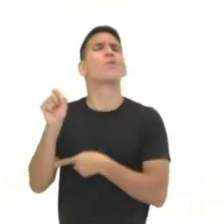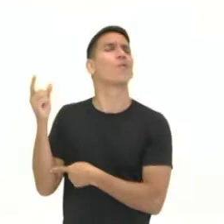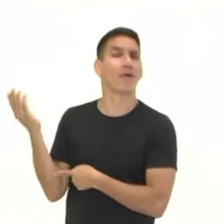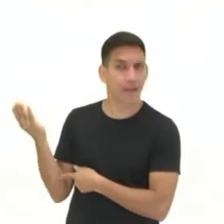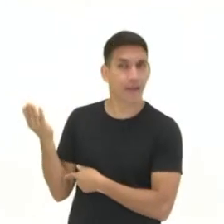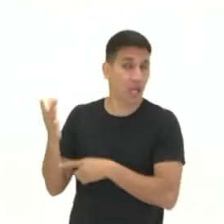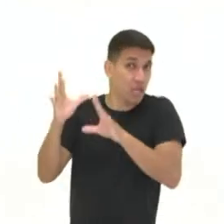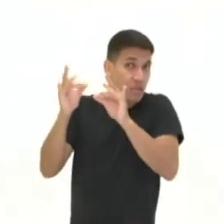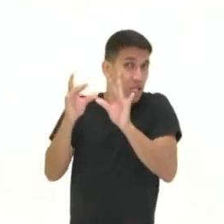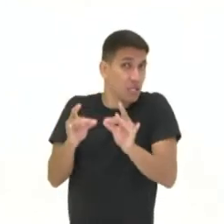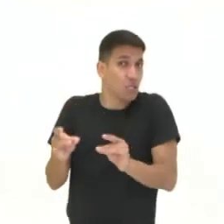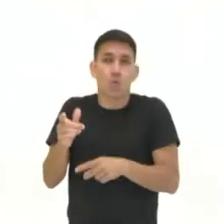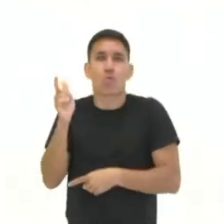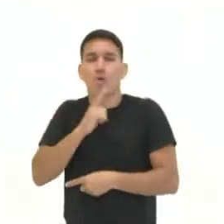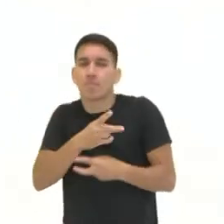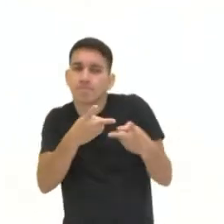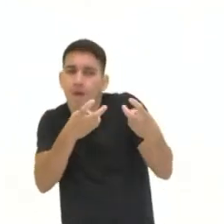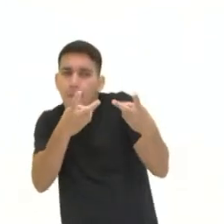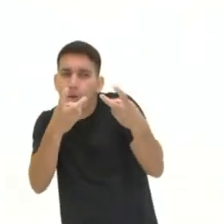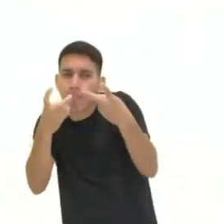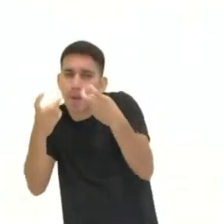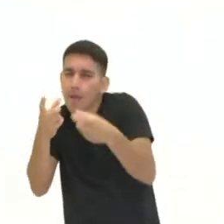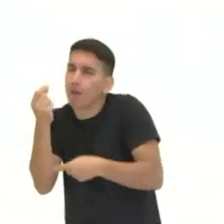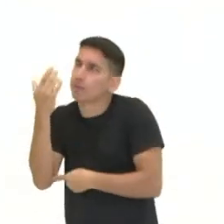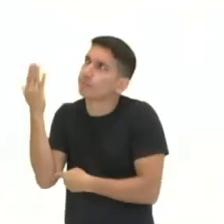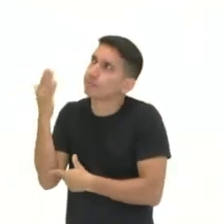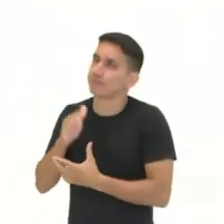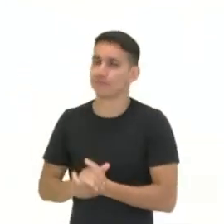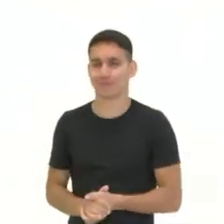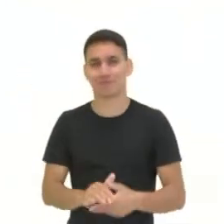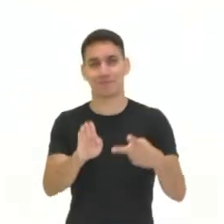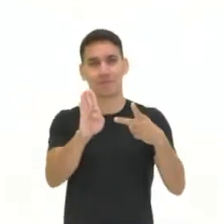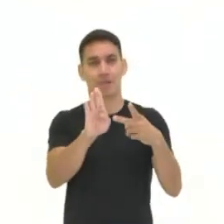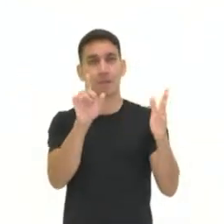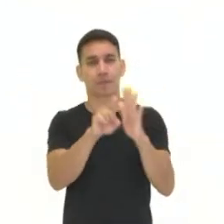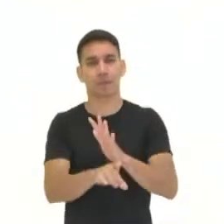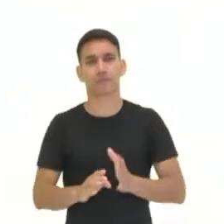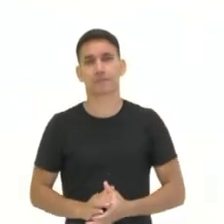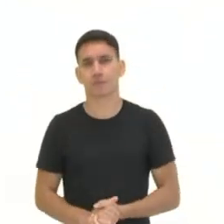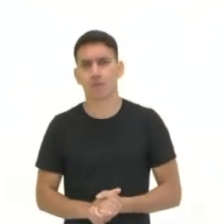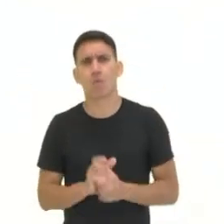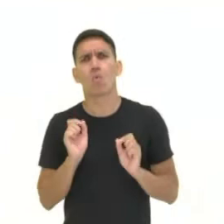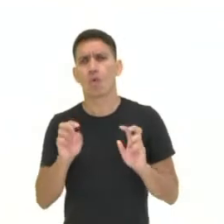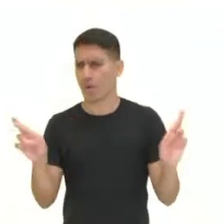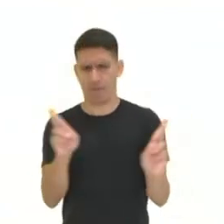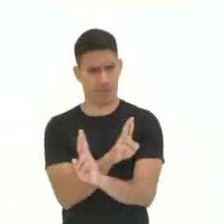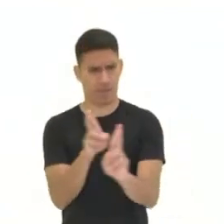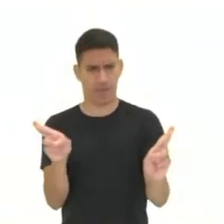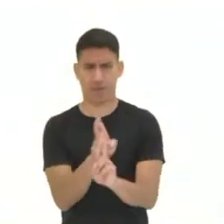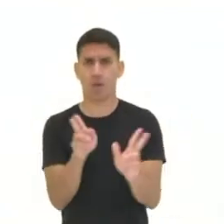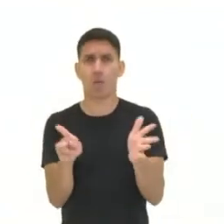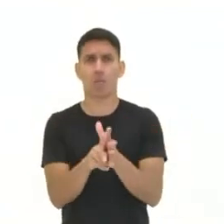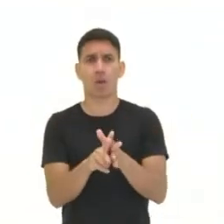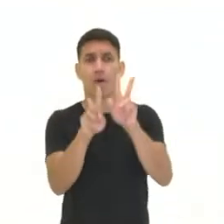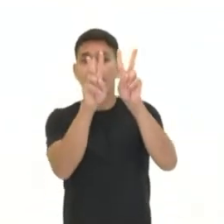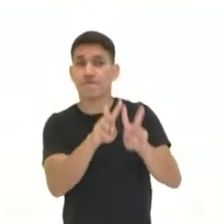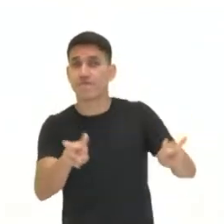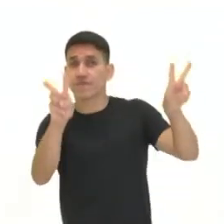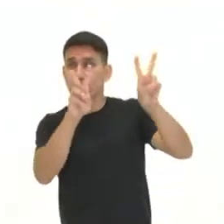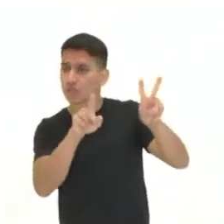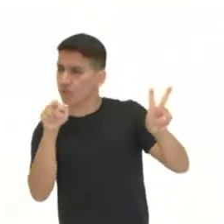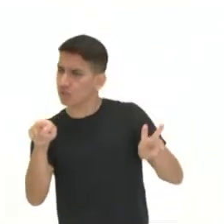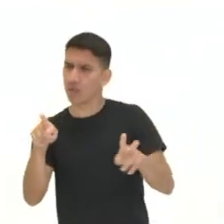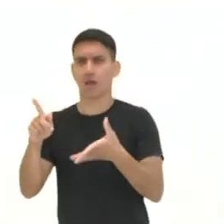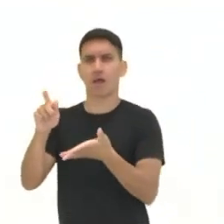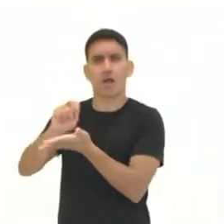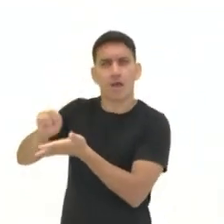descrição do que os olhos conseguem observar aí. E na letra B, qual seria a relação entre os elementos visuais e verbais? Né? Como que